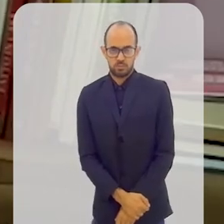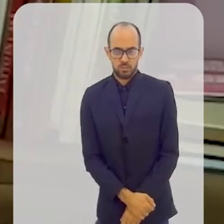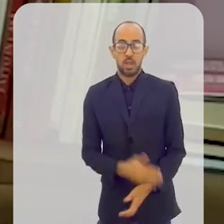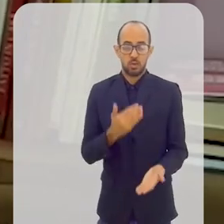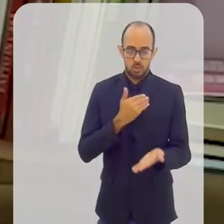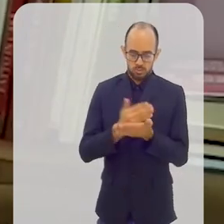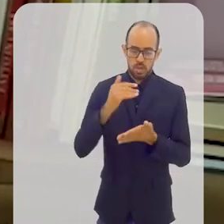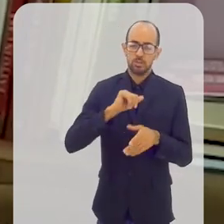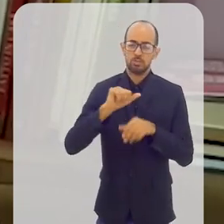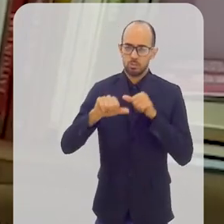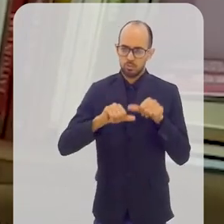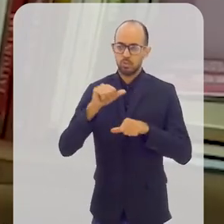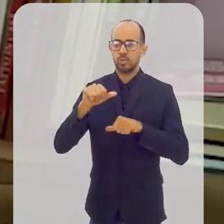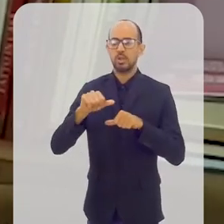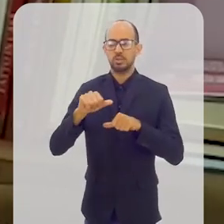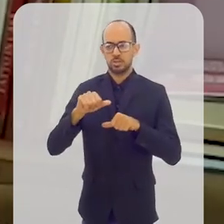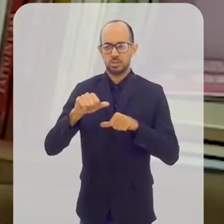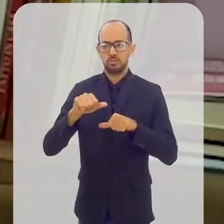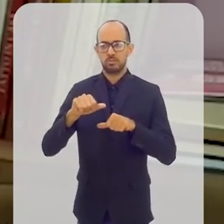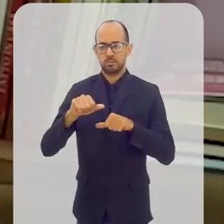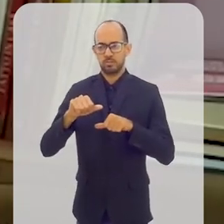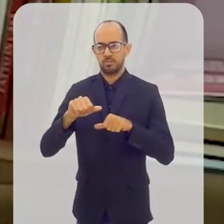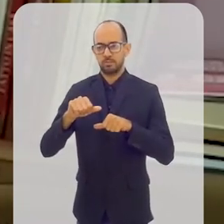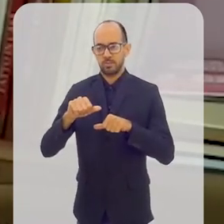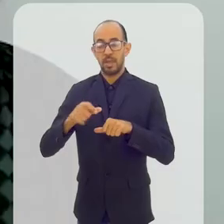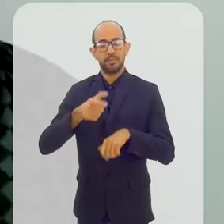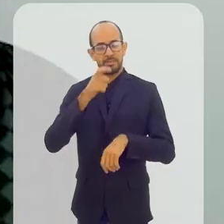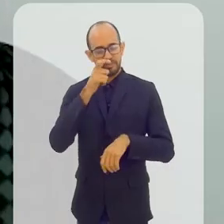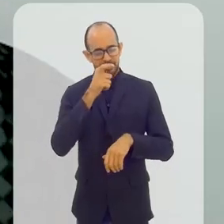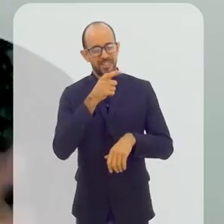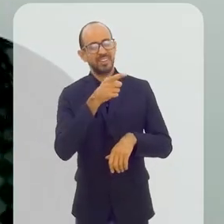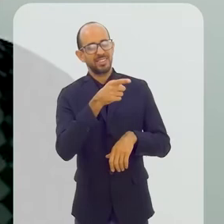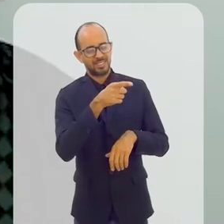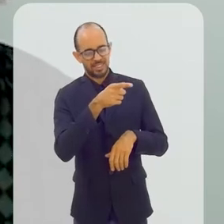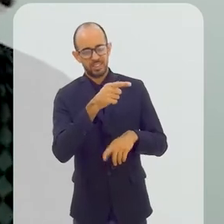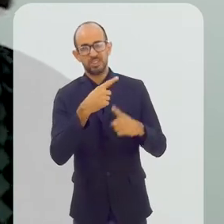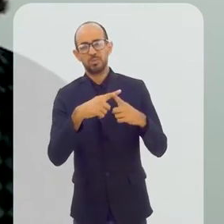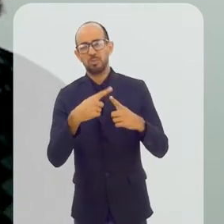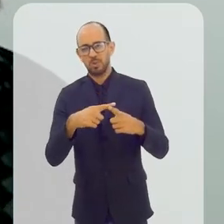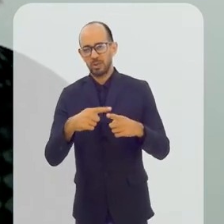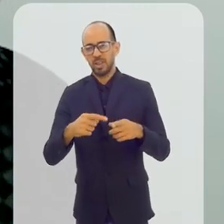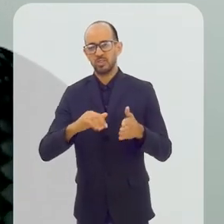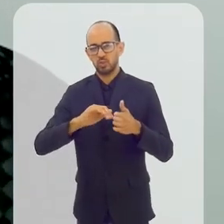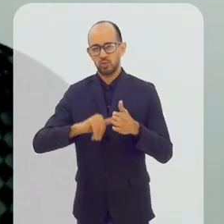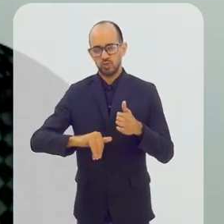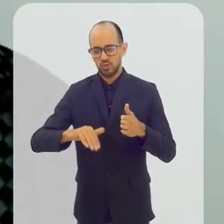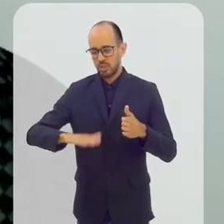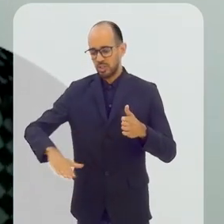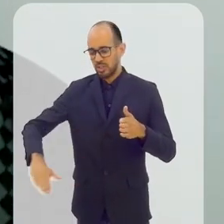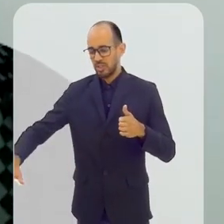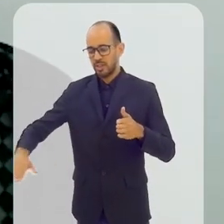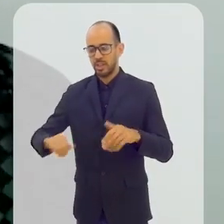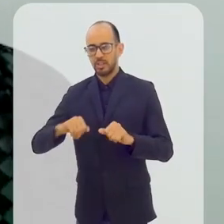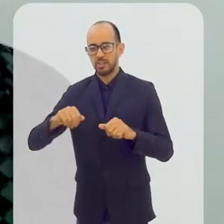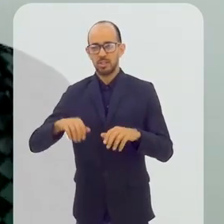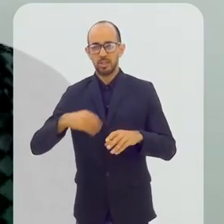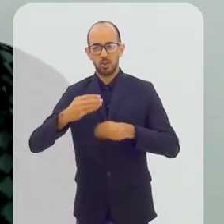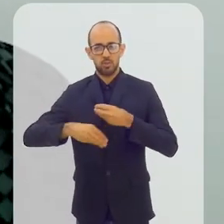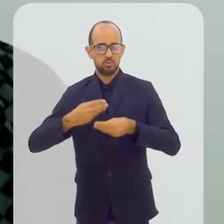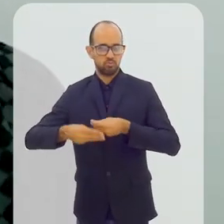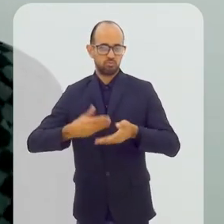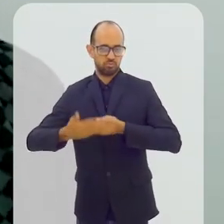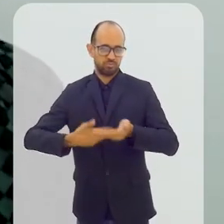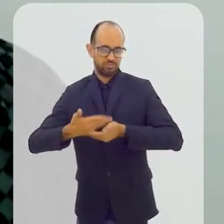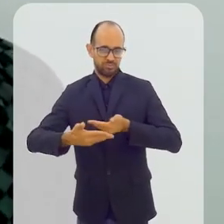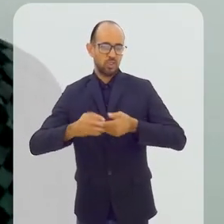ter uma mudança que vem de criança até adulto. E isso é muito interessante, né? Desinfantiliza e coloca todo mundo como agente do